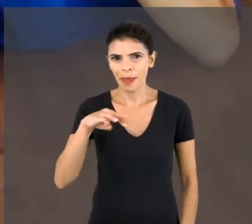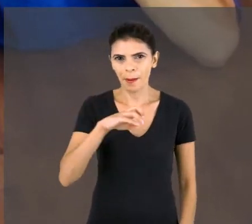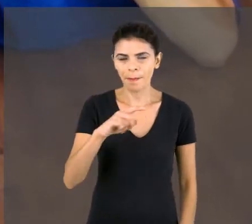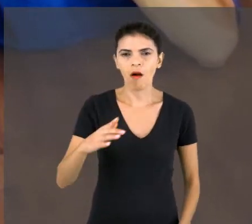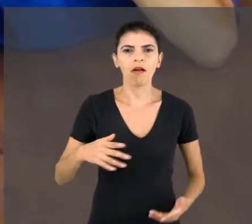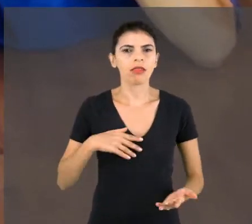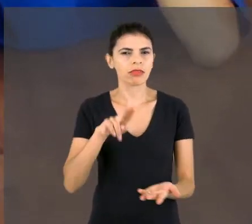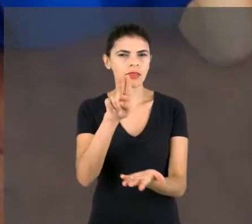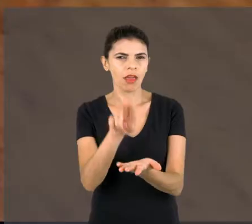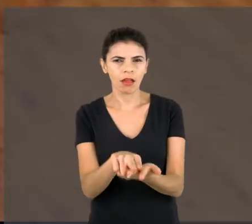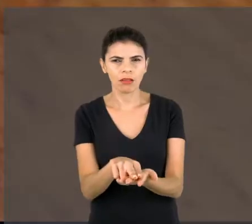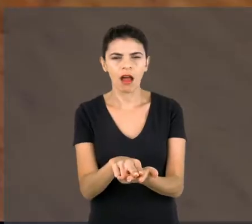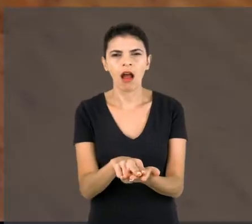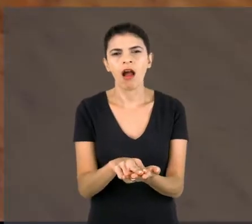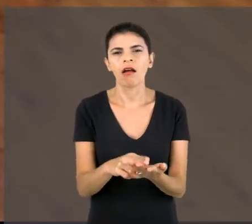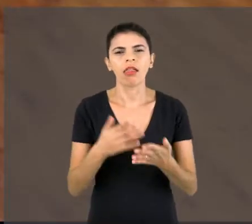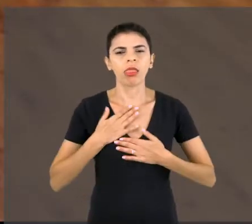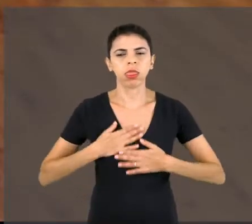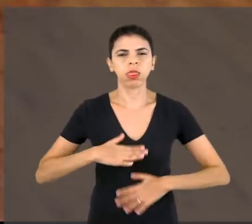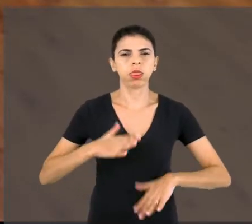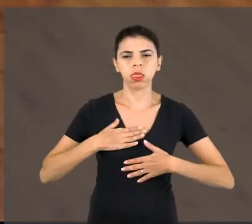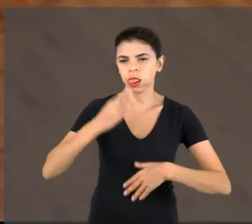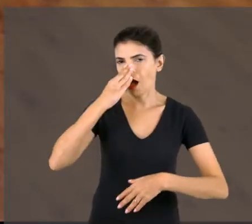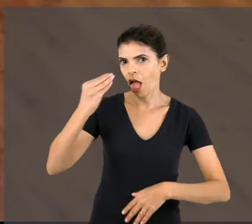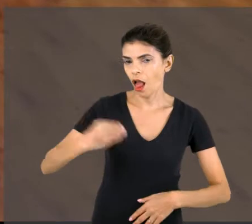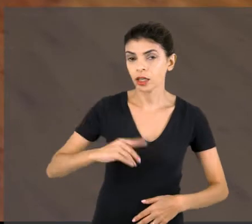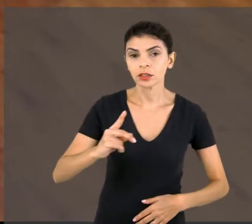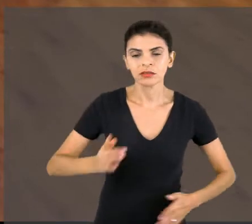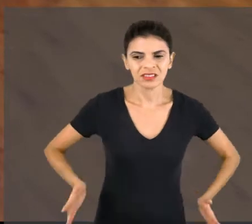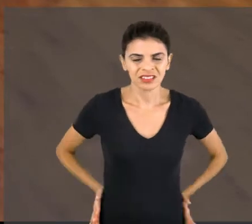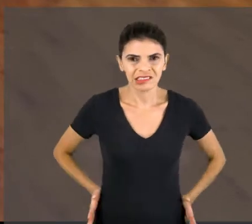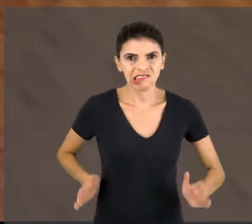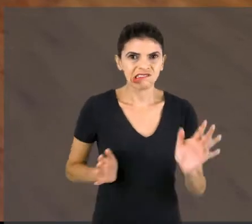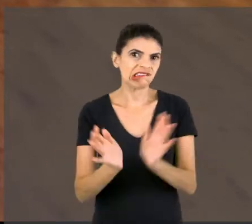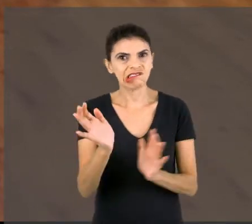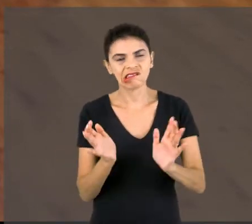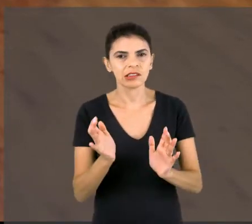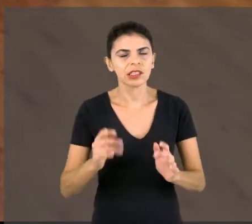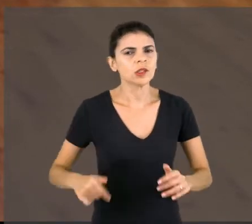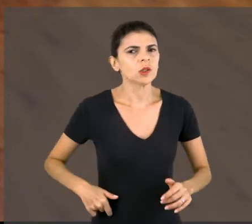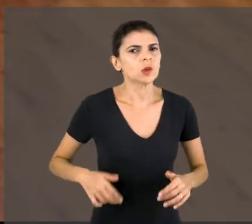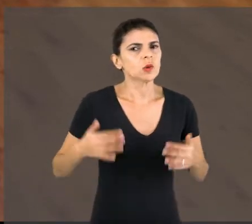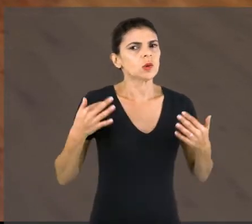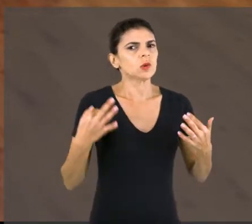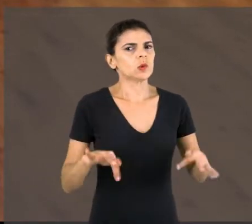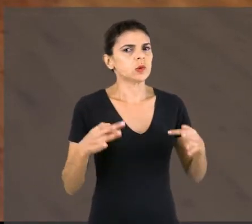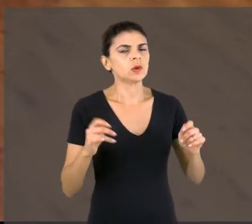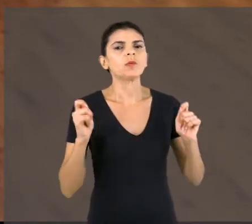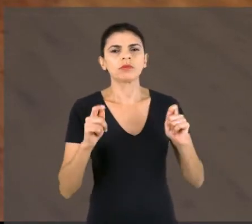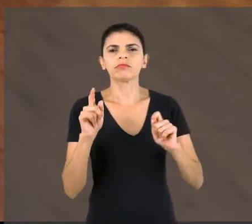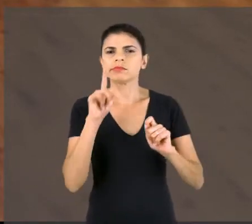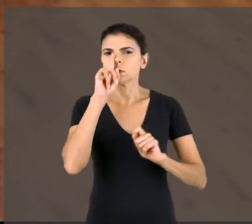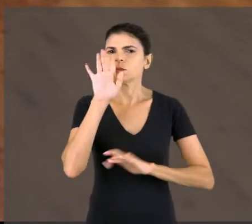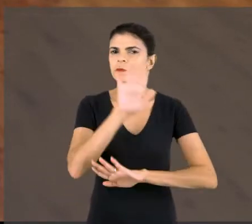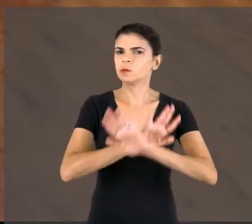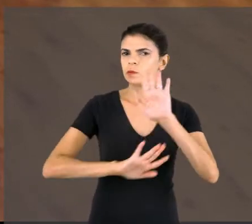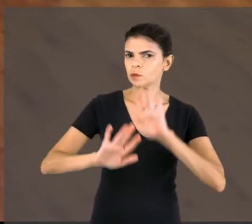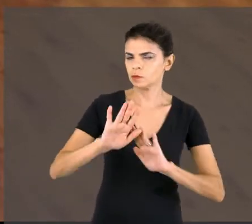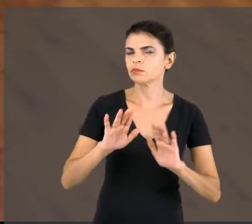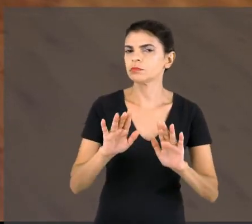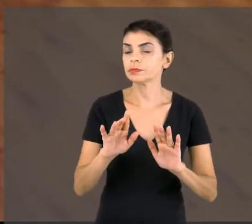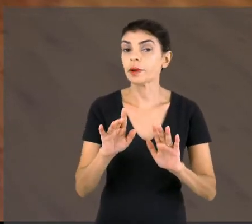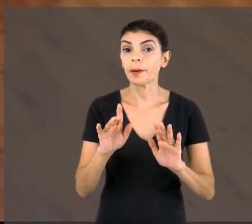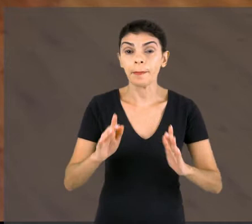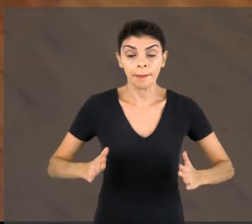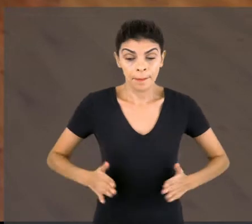postura deitado no chão com o abdômen relaxado, que isso vai fazer com que tua lombar saia do chão e te gere instabilidade e pode ser que você sinta um pouco de